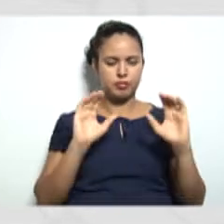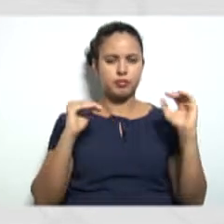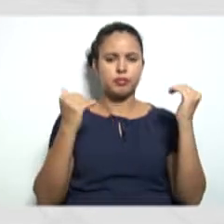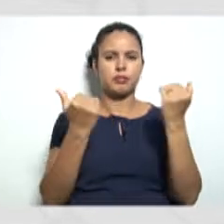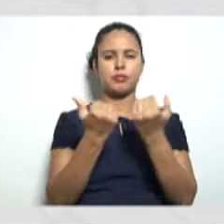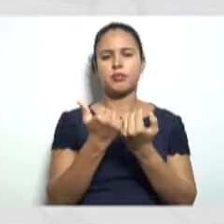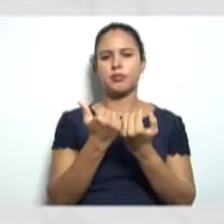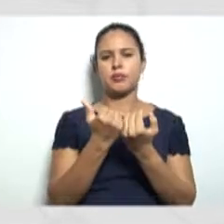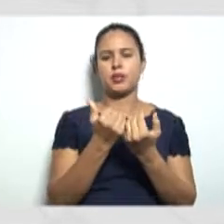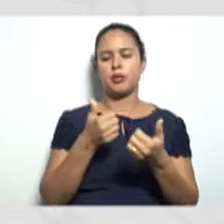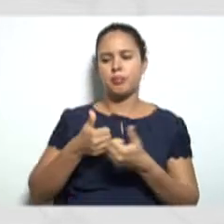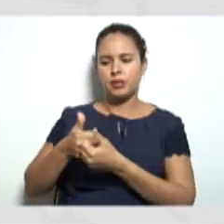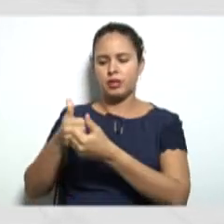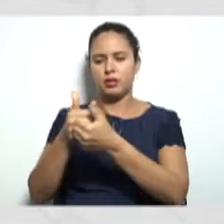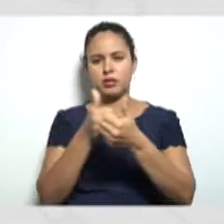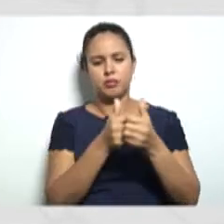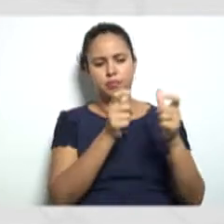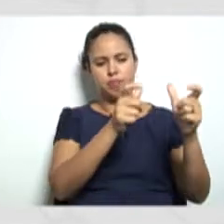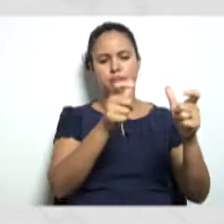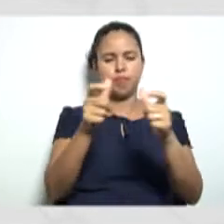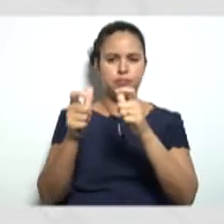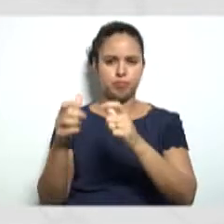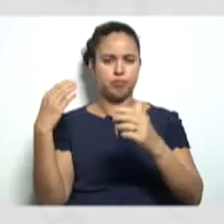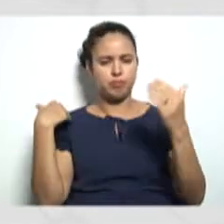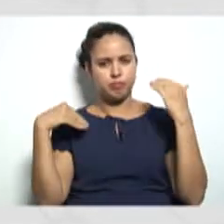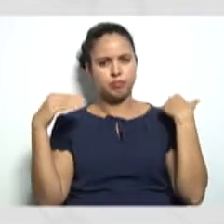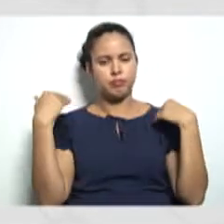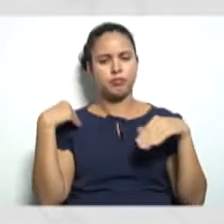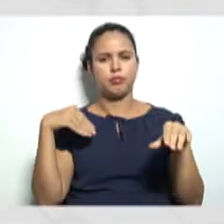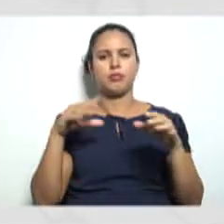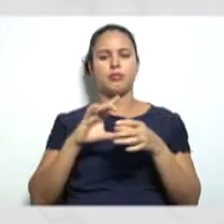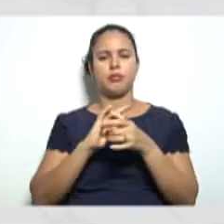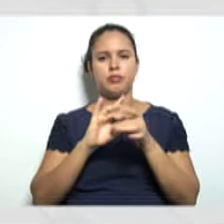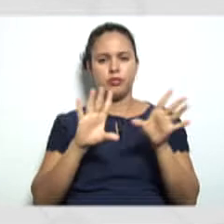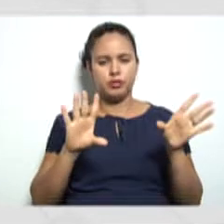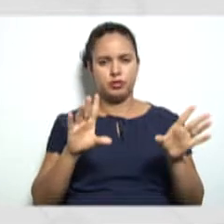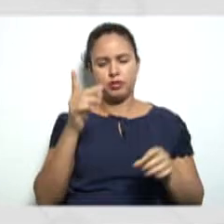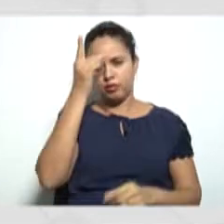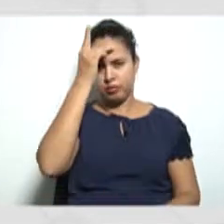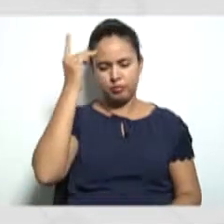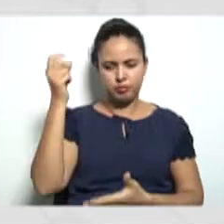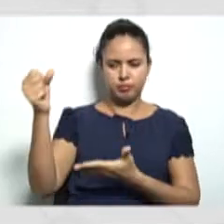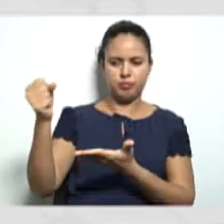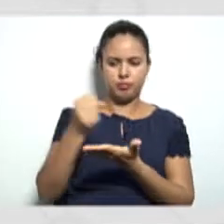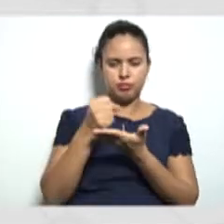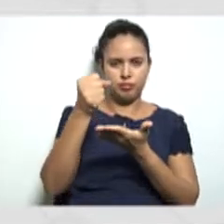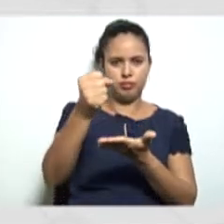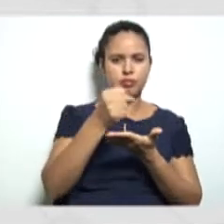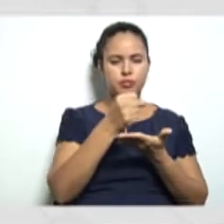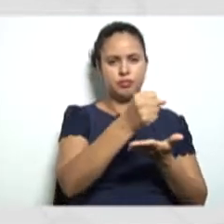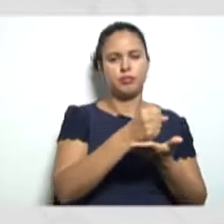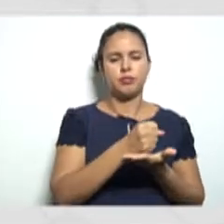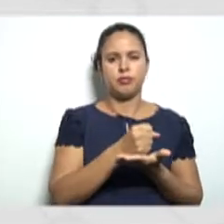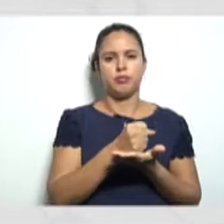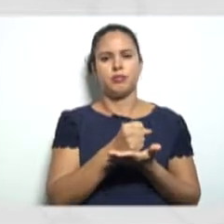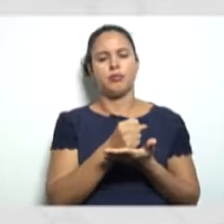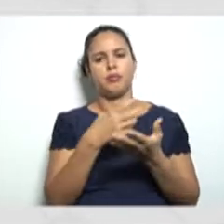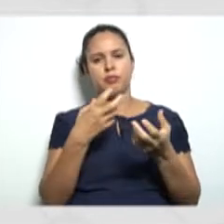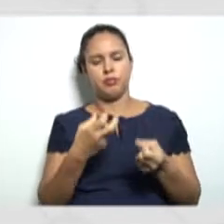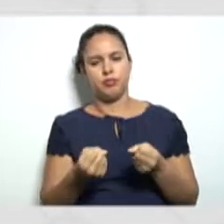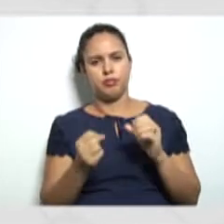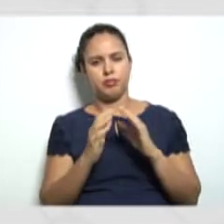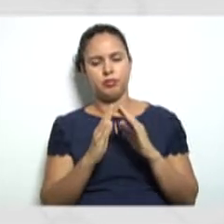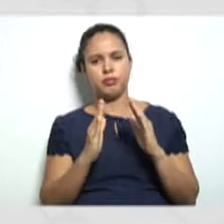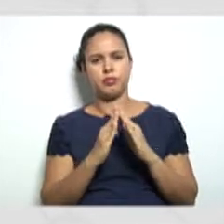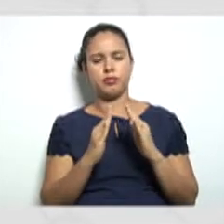em pontos turísticos, para que se disponibilizem espaços hospedando pessoas de forma mais barata, prazerosa e educativa. Por